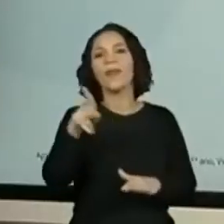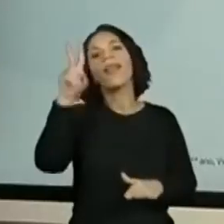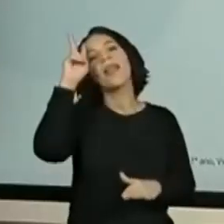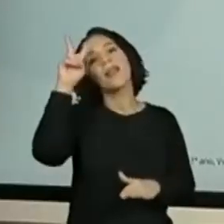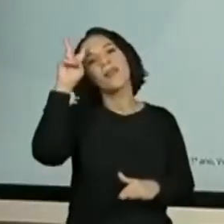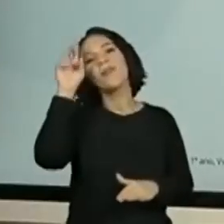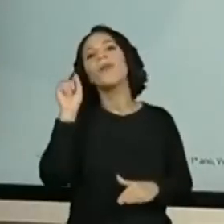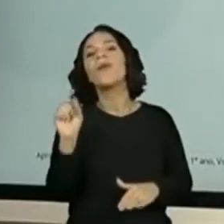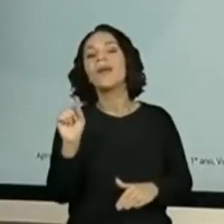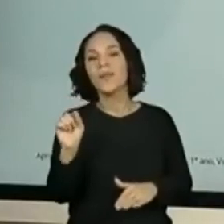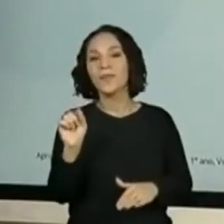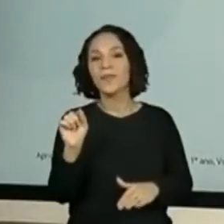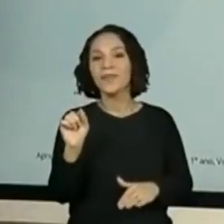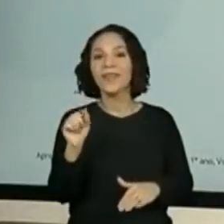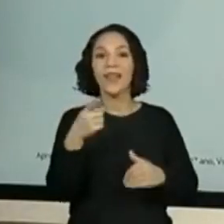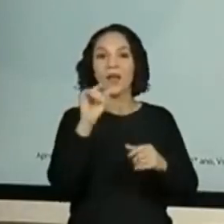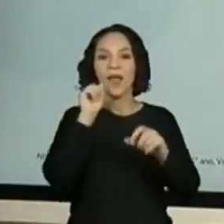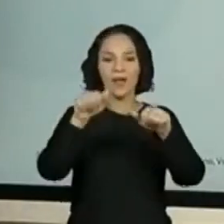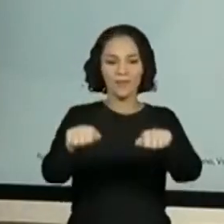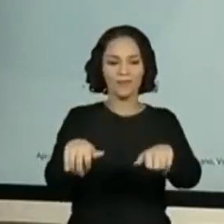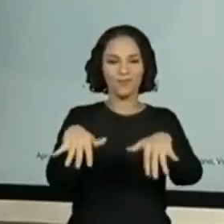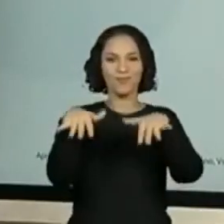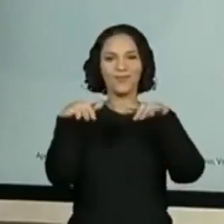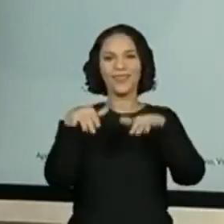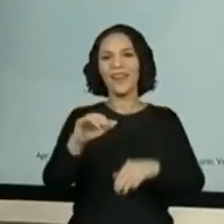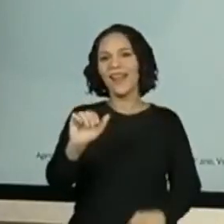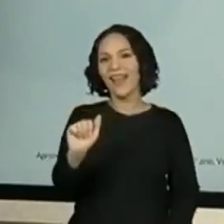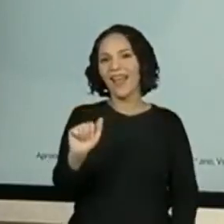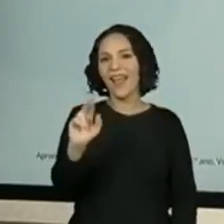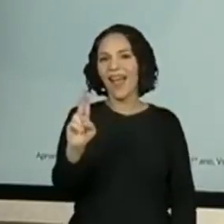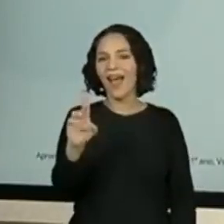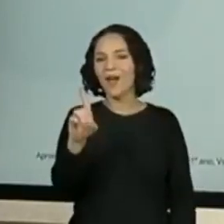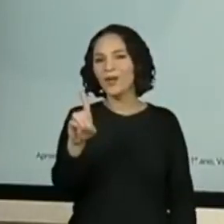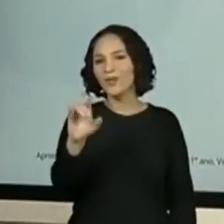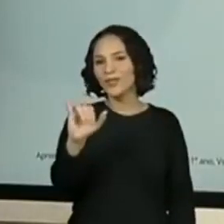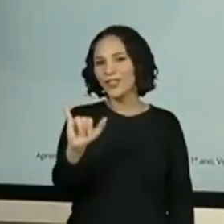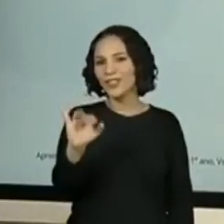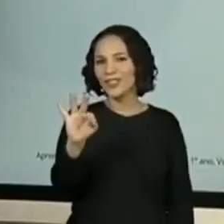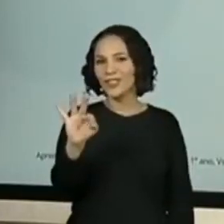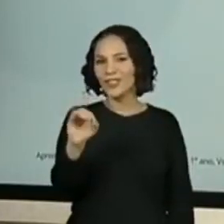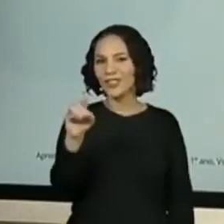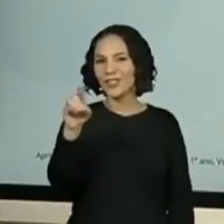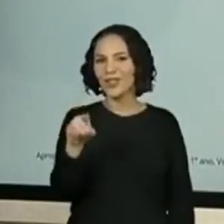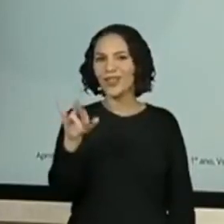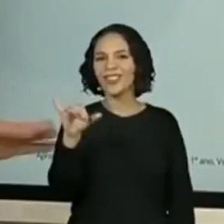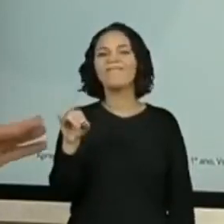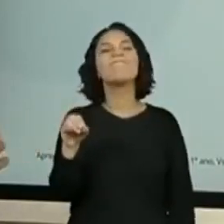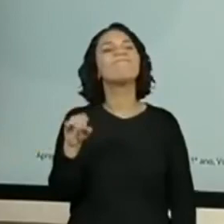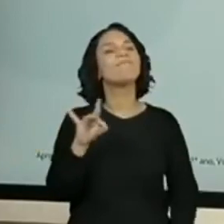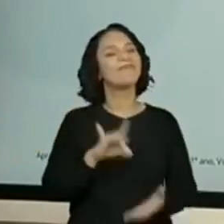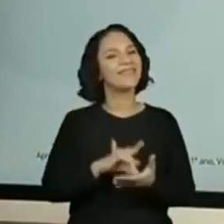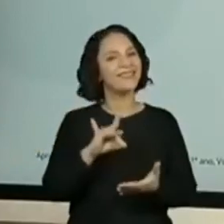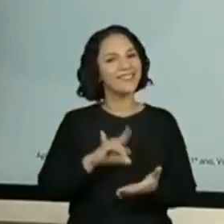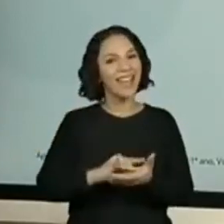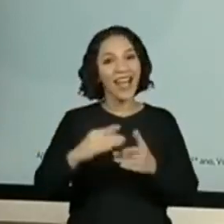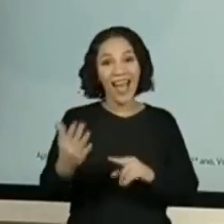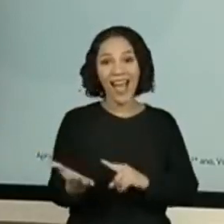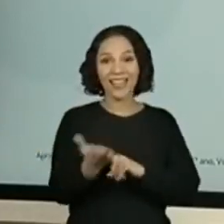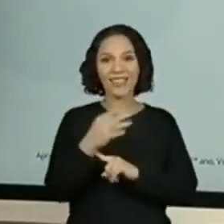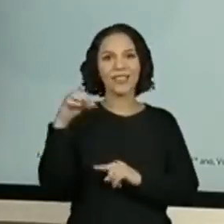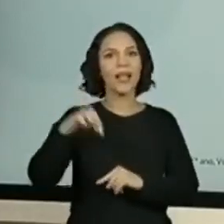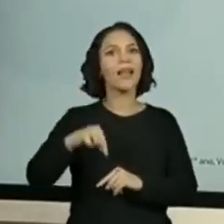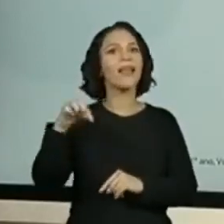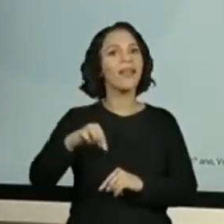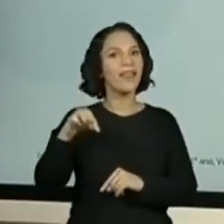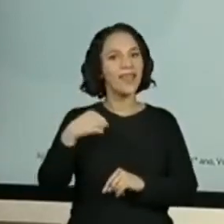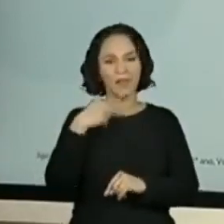lembraram. Atividade de auditório. Pros, vocês nem sabem como essas atividades de auditório ajudam a gente aqui quando está no estúdio.